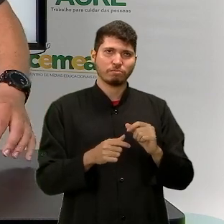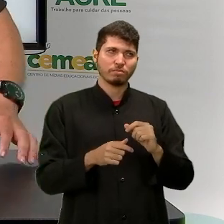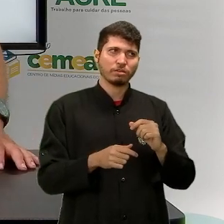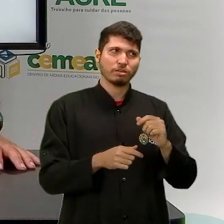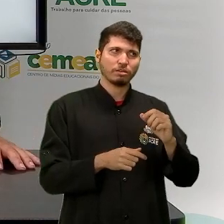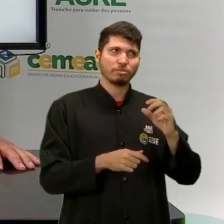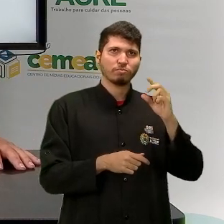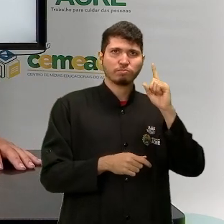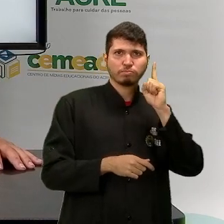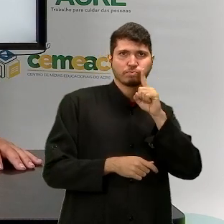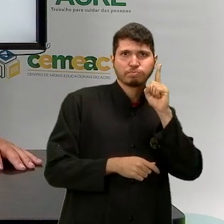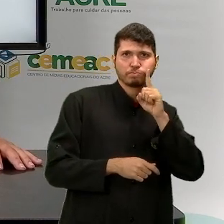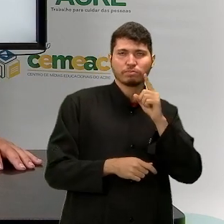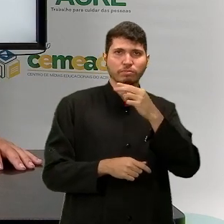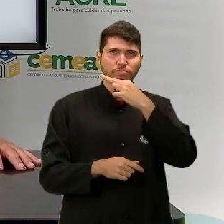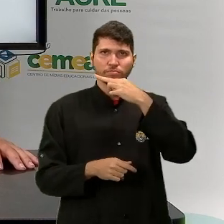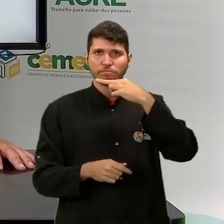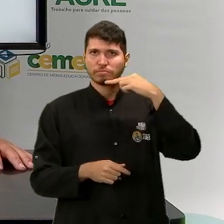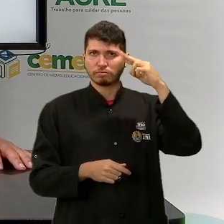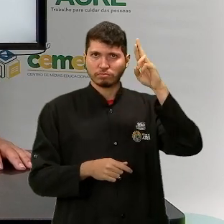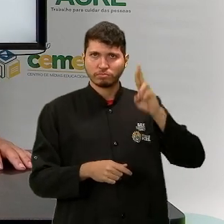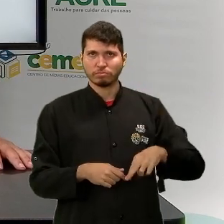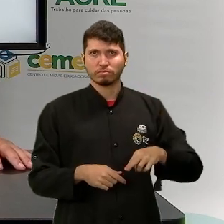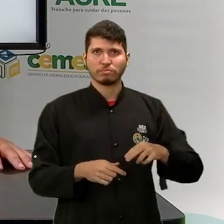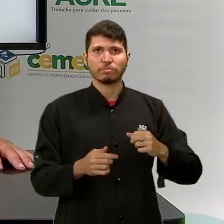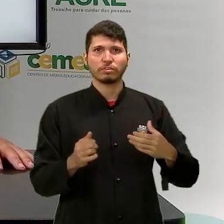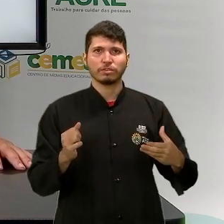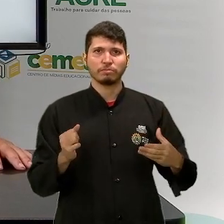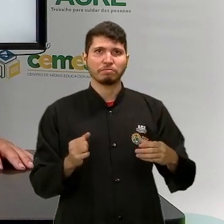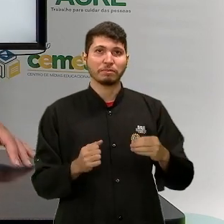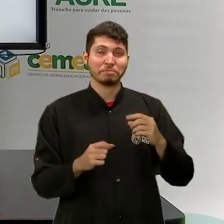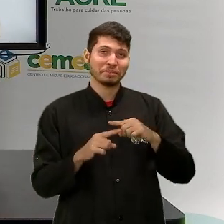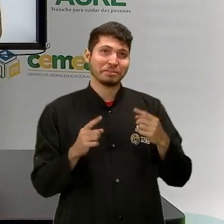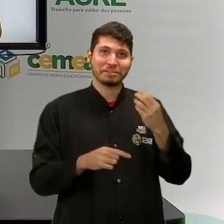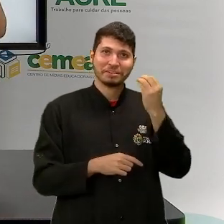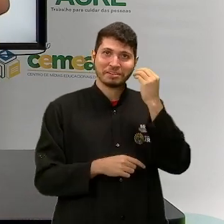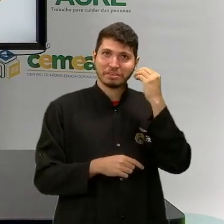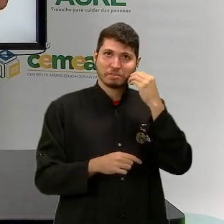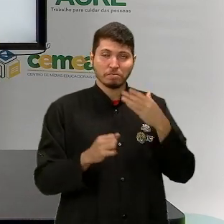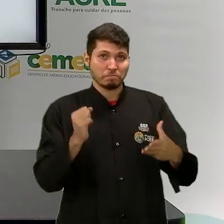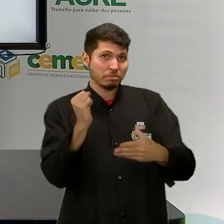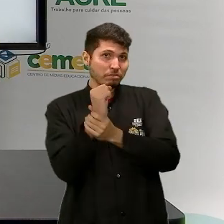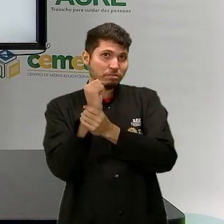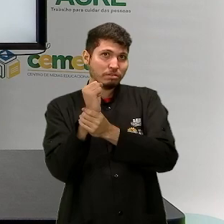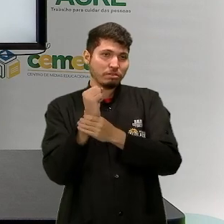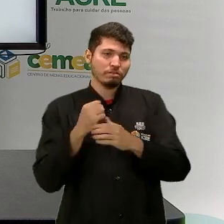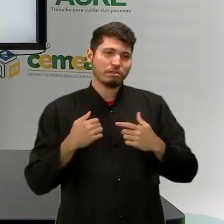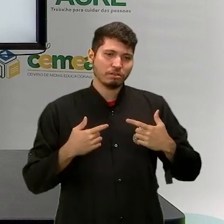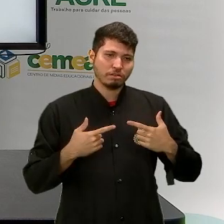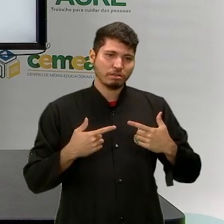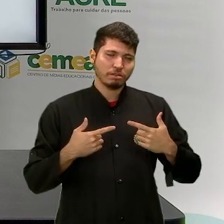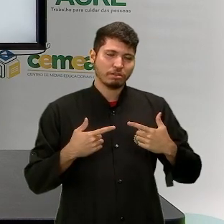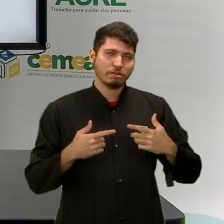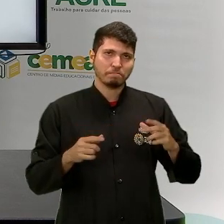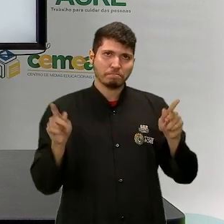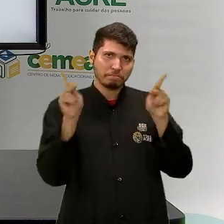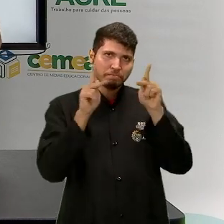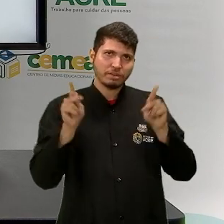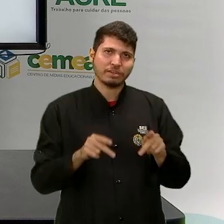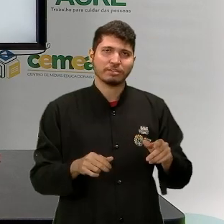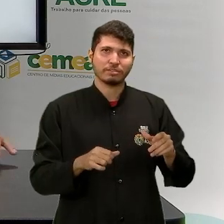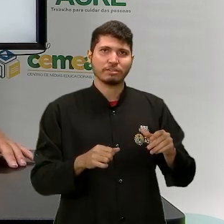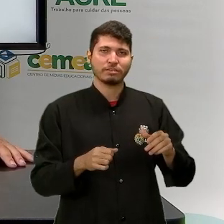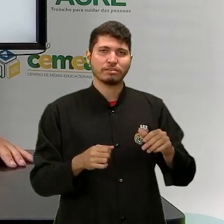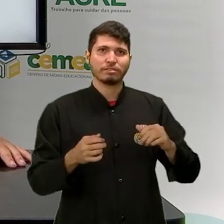conflitos, mas a função deles é manter a paz mundial. Meio contraditório, Agora entendendo, já que a gente já sabe como é que funciona o Conselho de Segurança